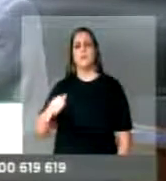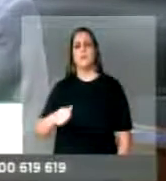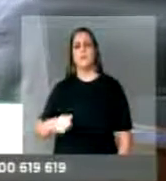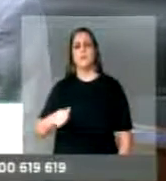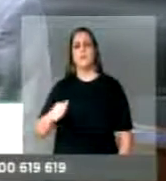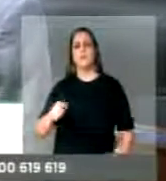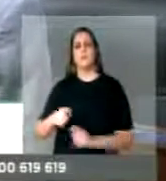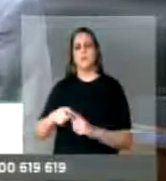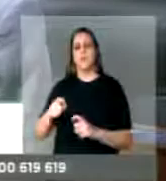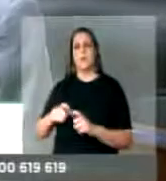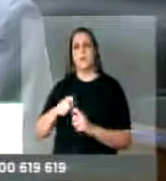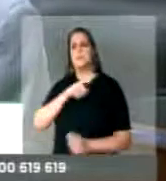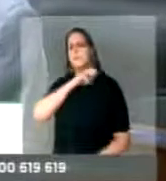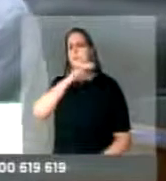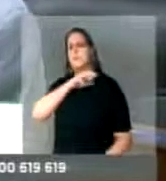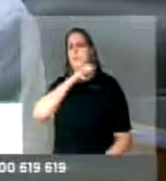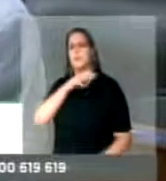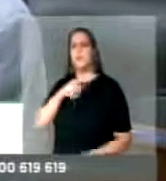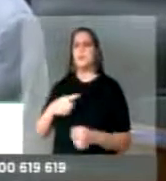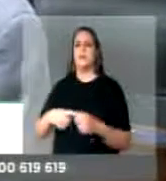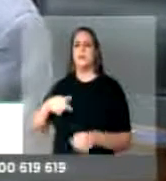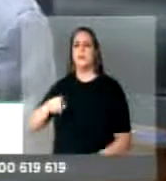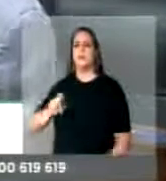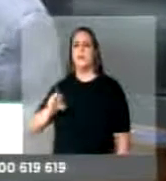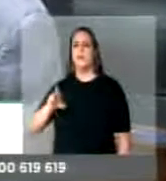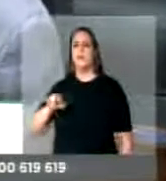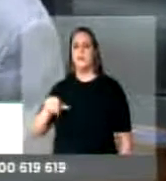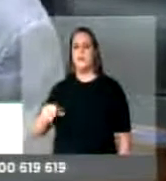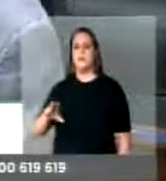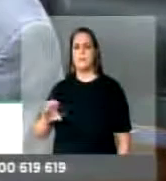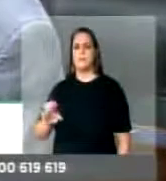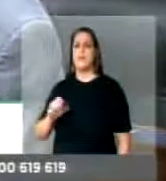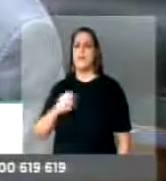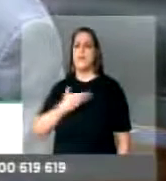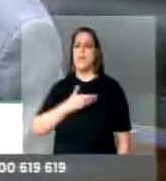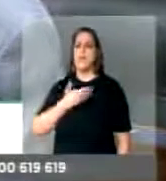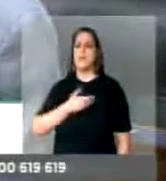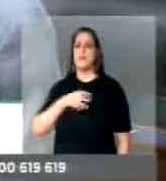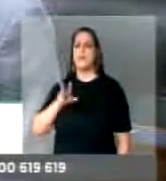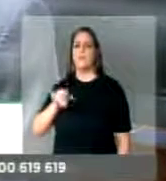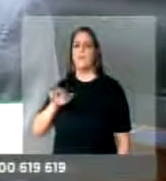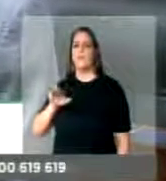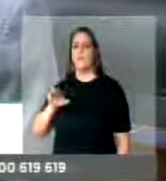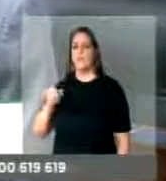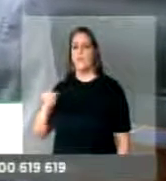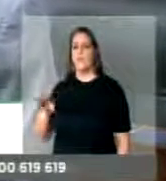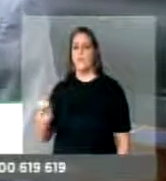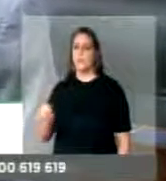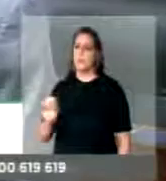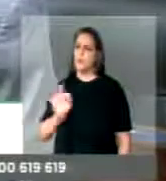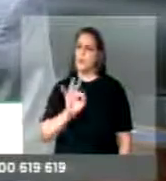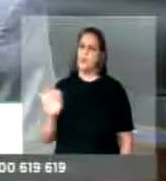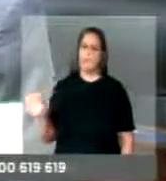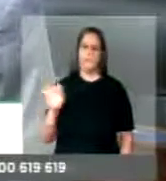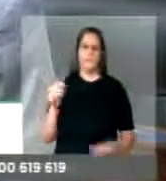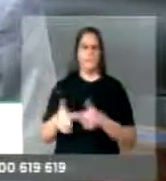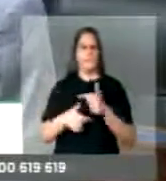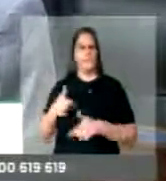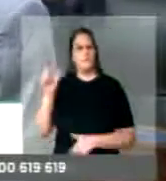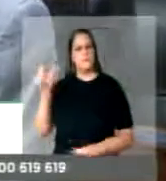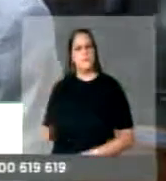de Médicos Veterinários, querido amigo Oscar Vitorino. Pessoa competente, dinâmica, que, por certo,